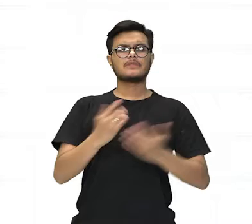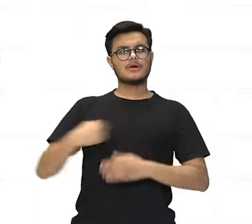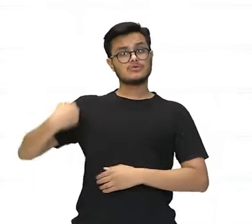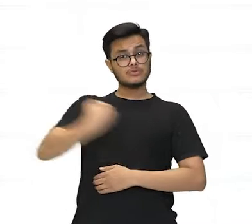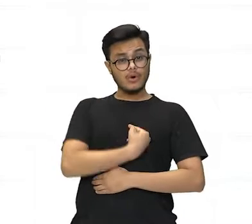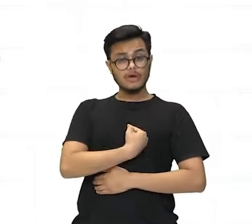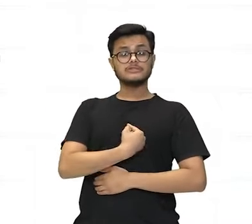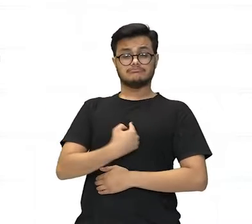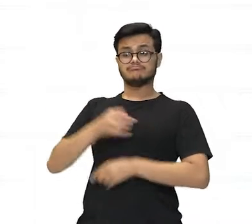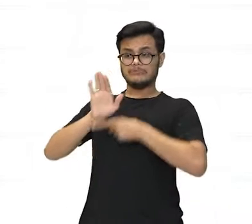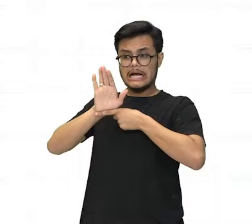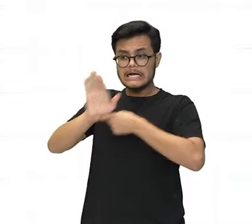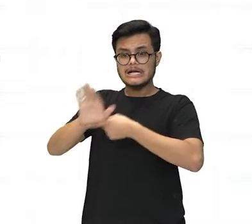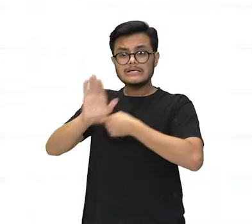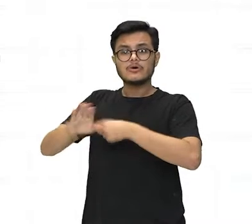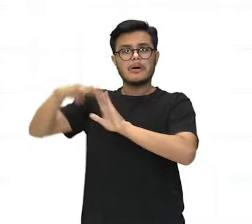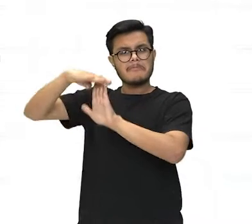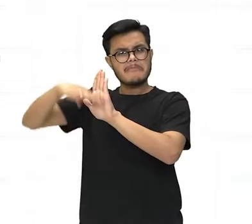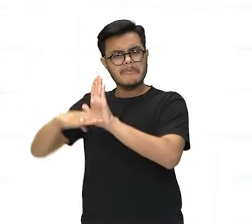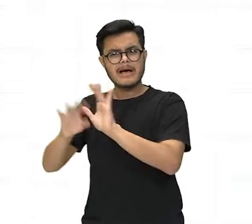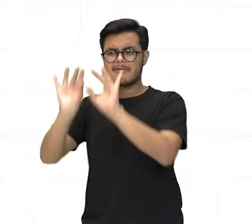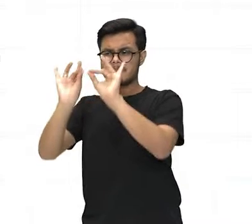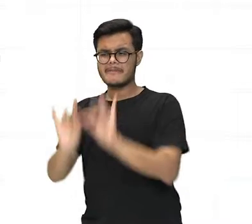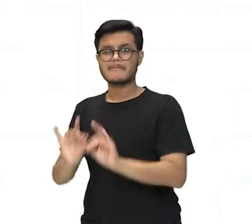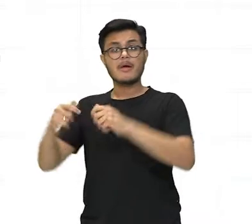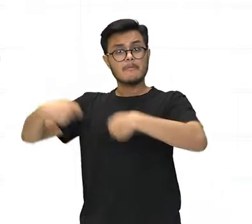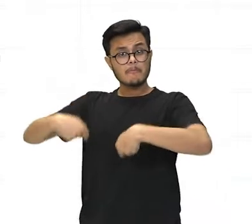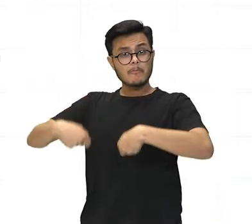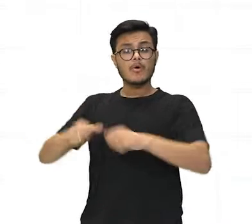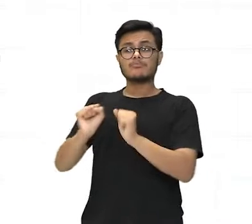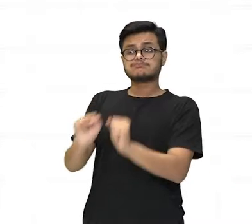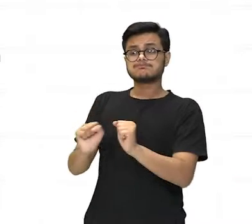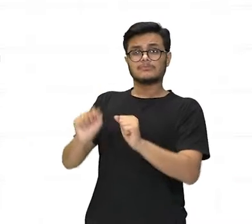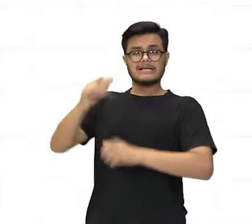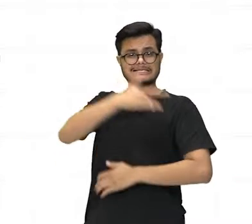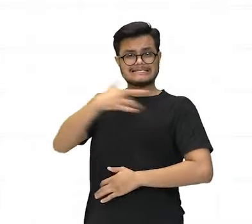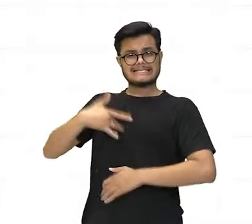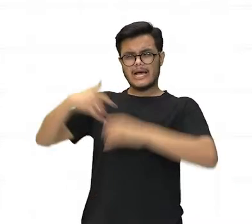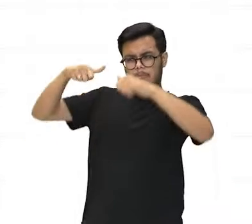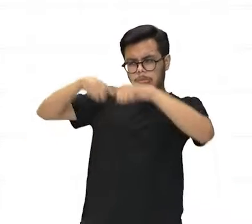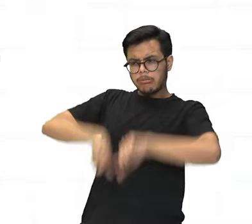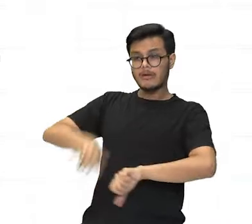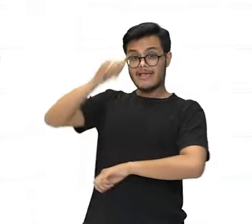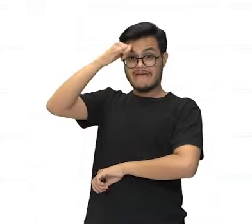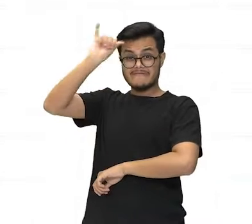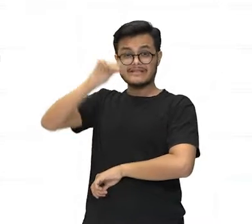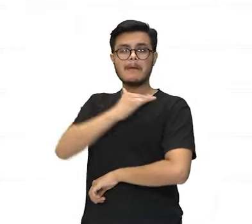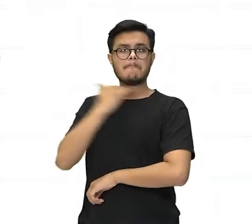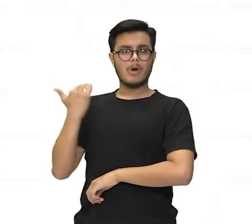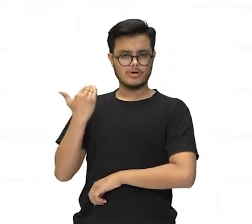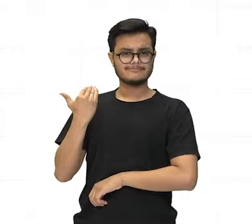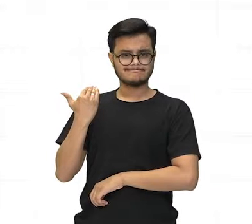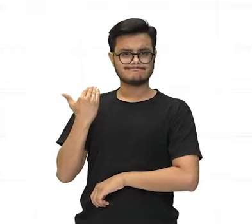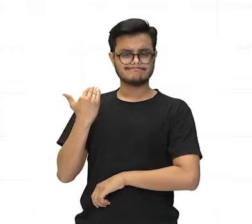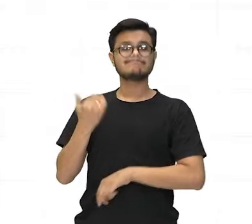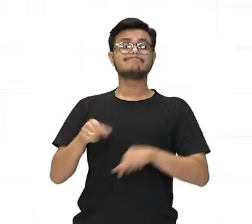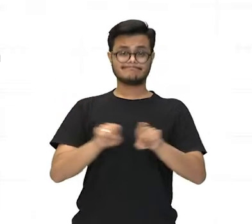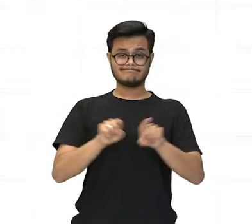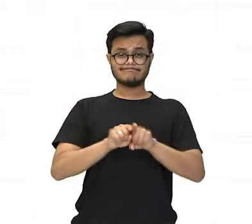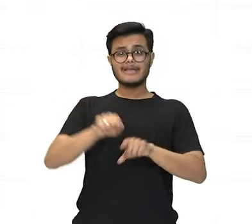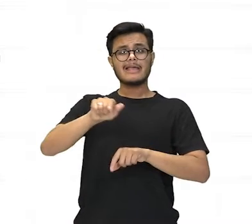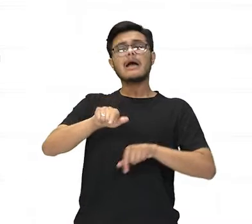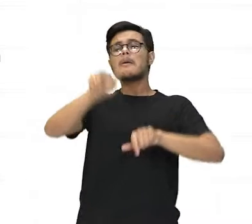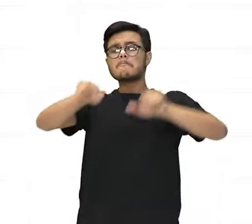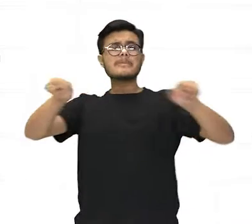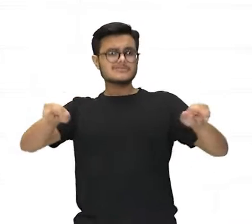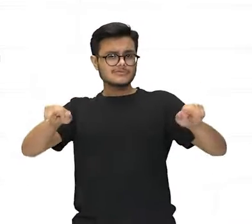muito importantes, pois podem evitar complicações e até mesmo evitar a morte de um indivíduo.